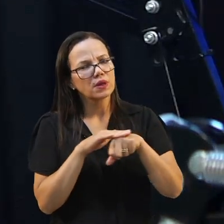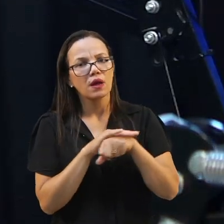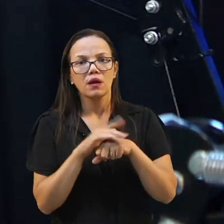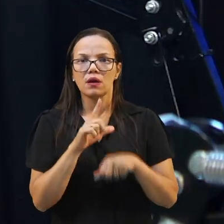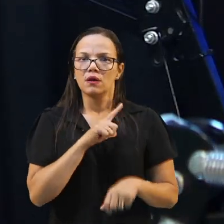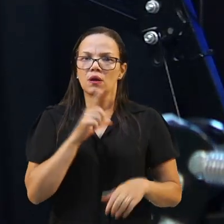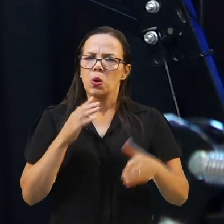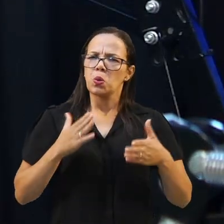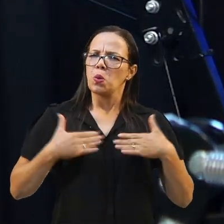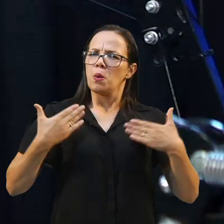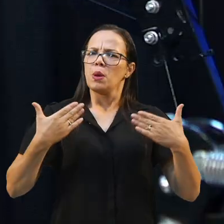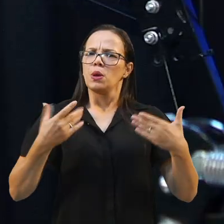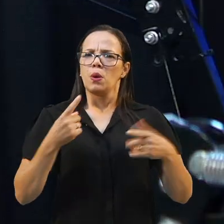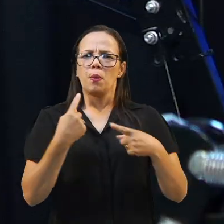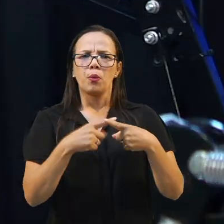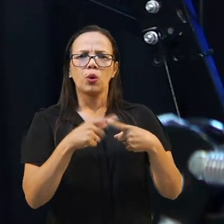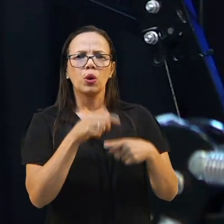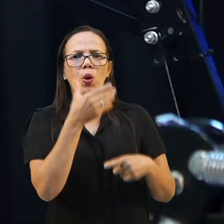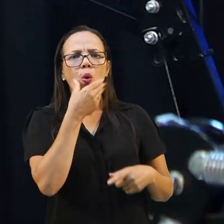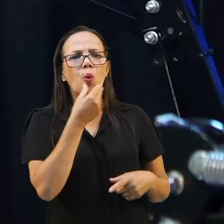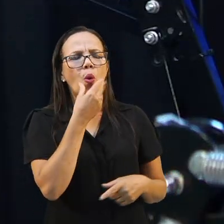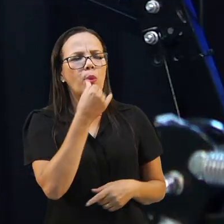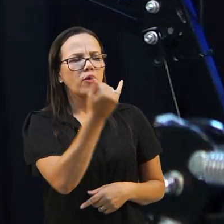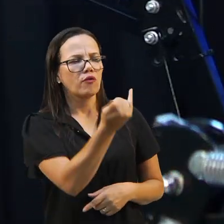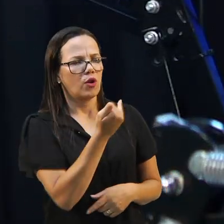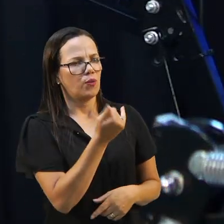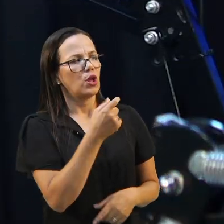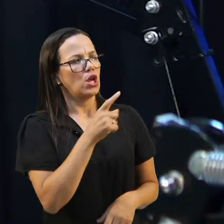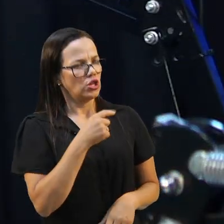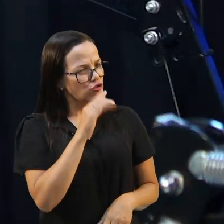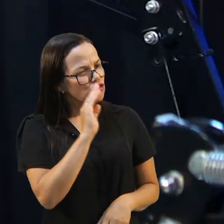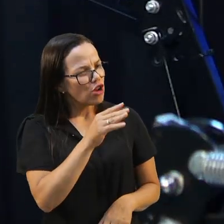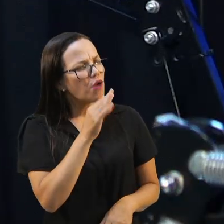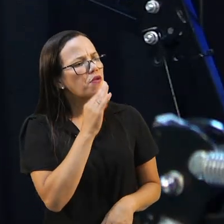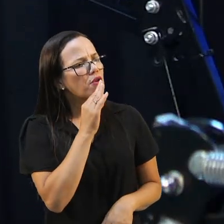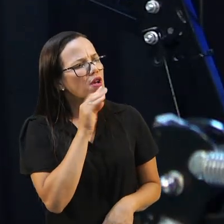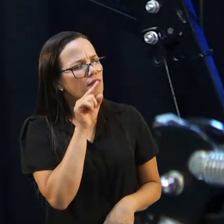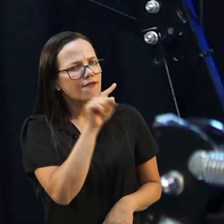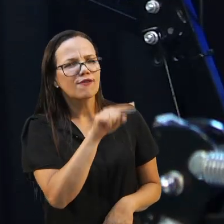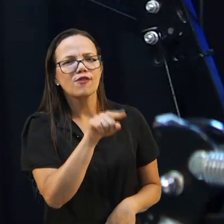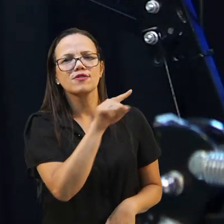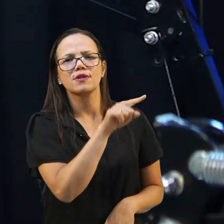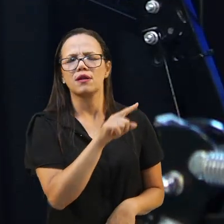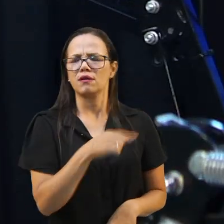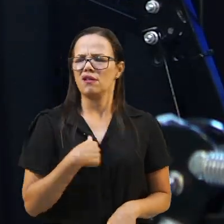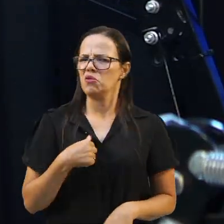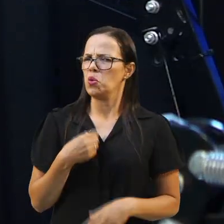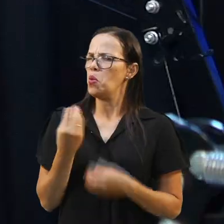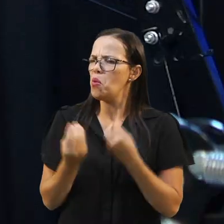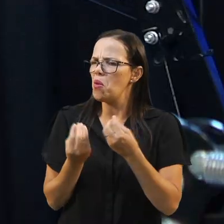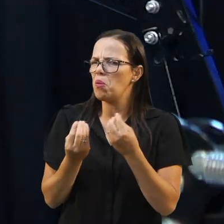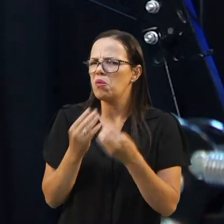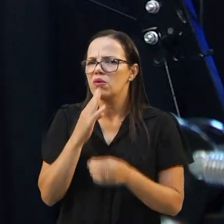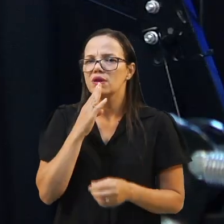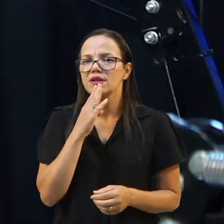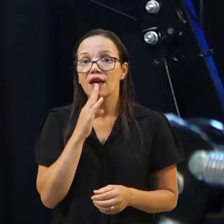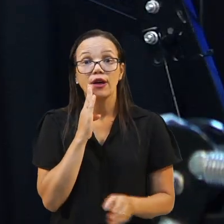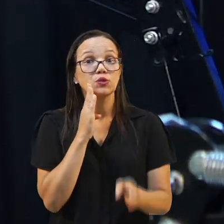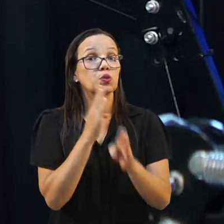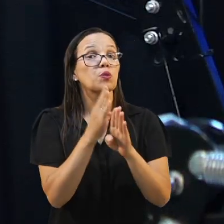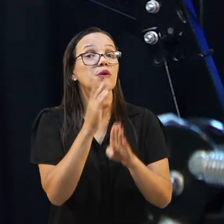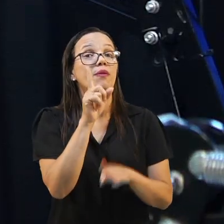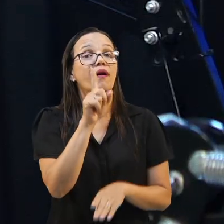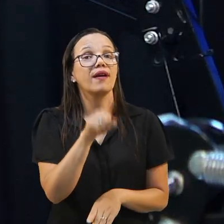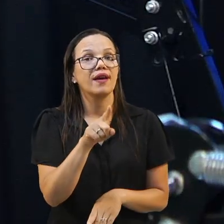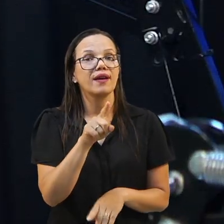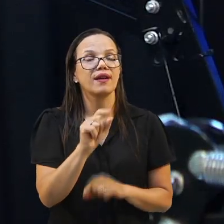surpreendidos porque ele disse que já nos conhecia, né? Falei, mas como? Aí fomos descobrir, ele